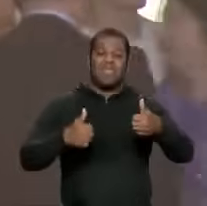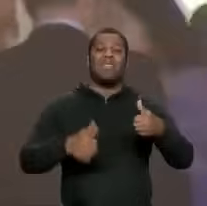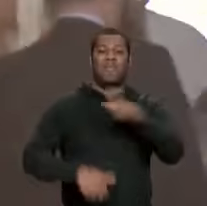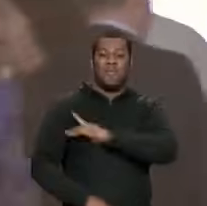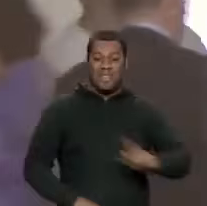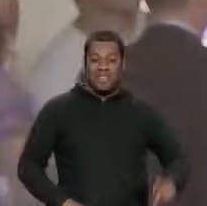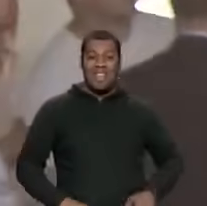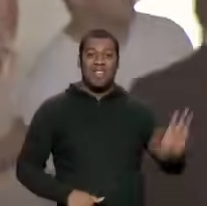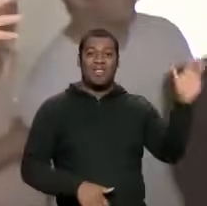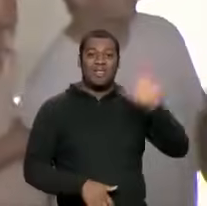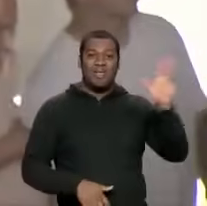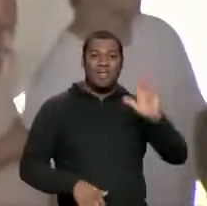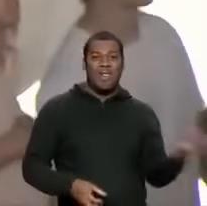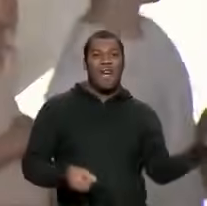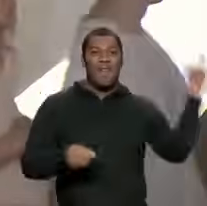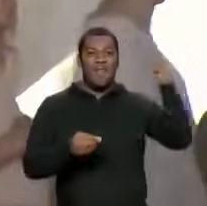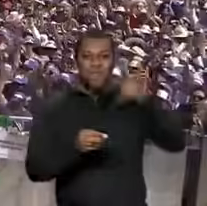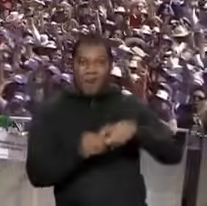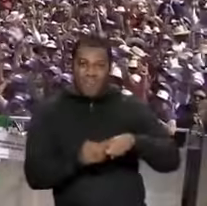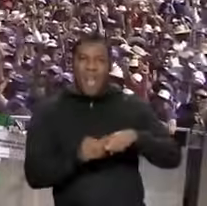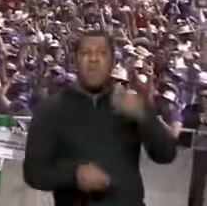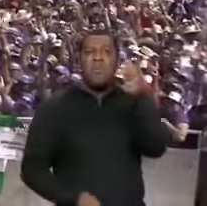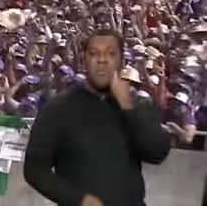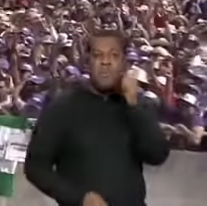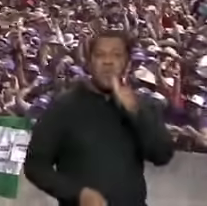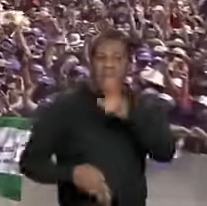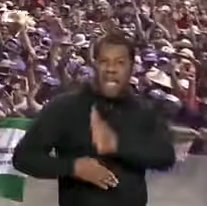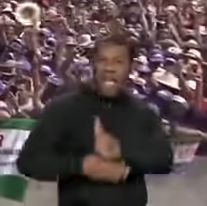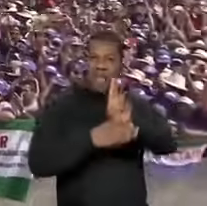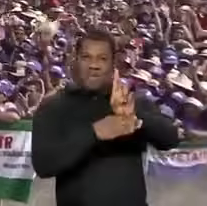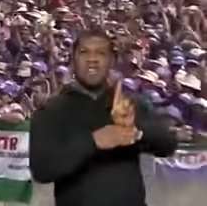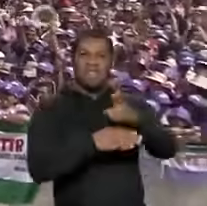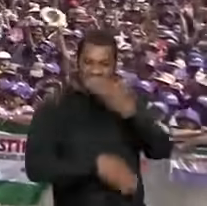as mulheres voltaram para o governo